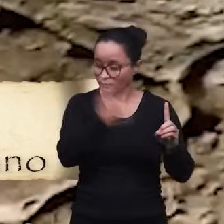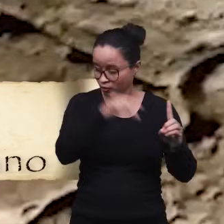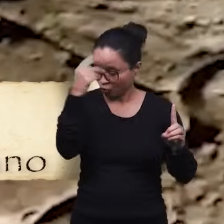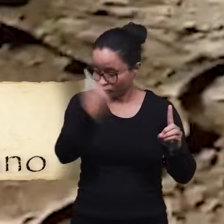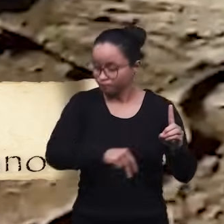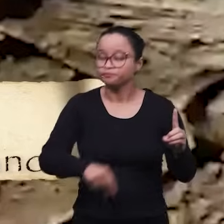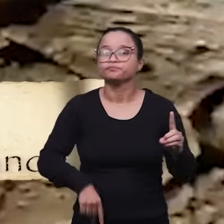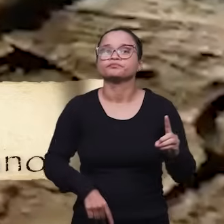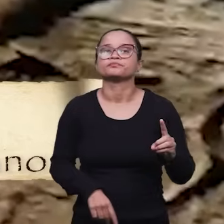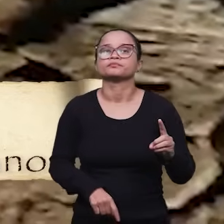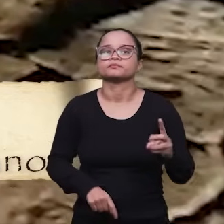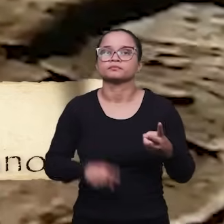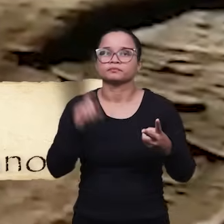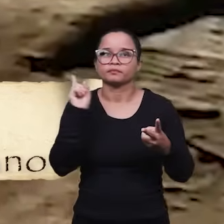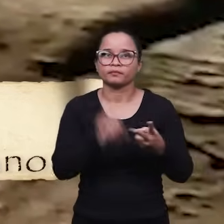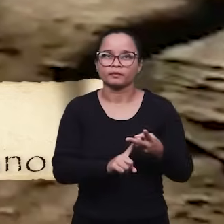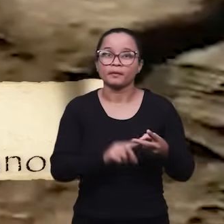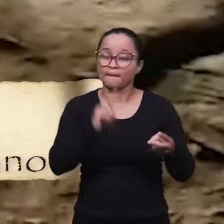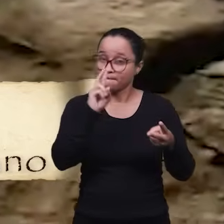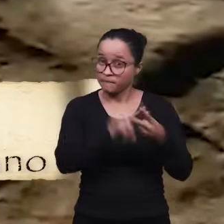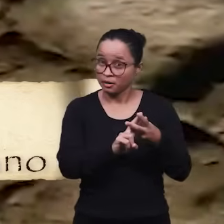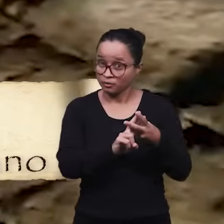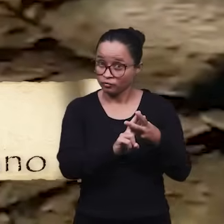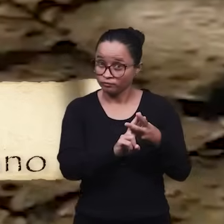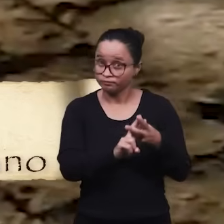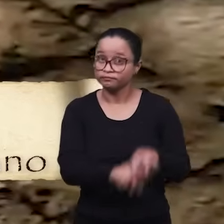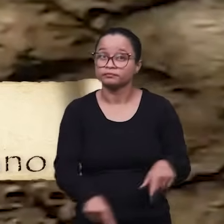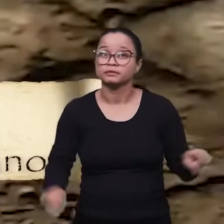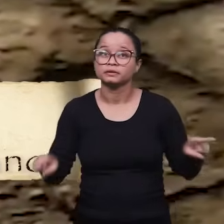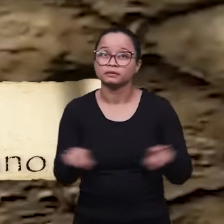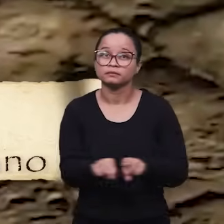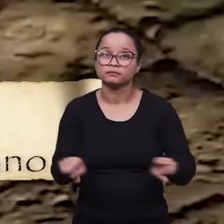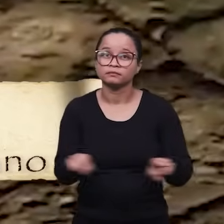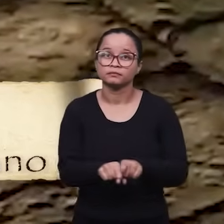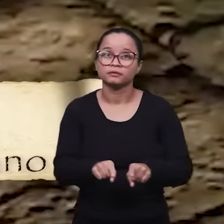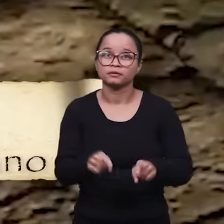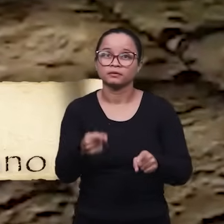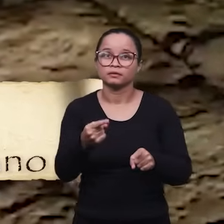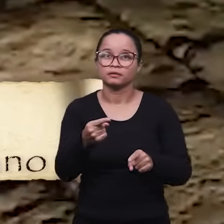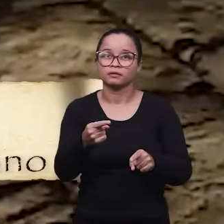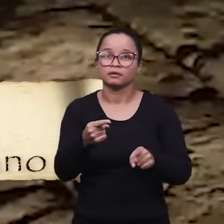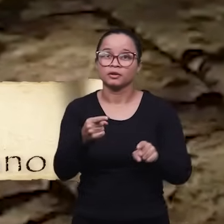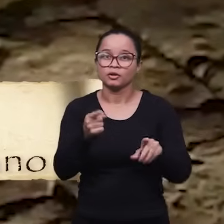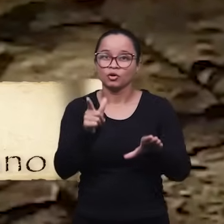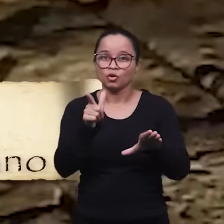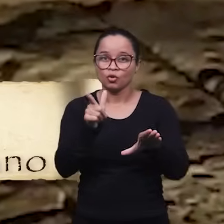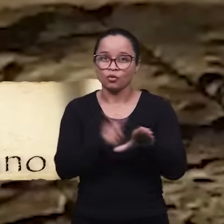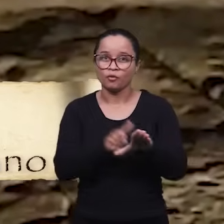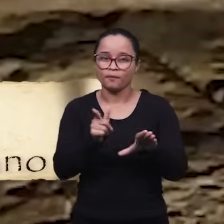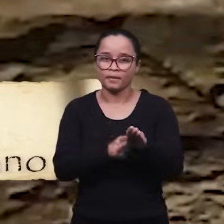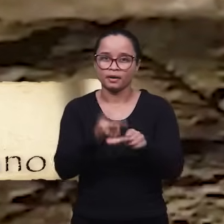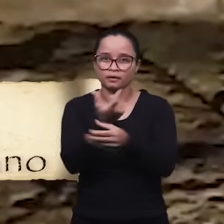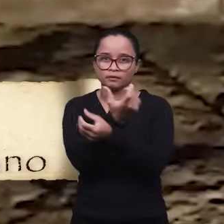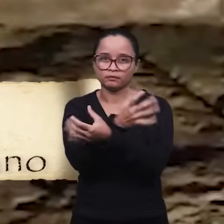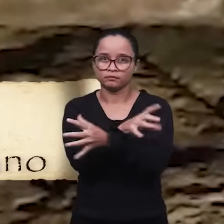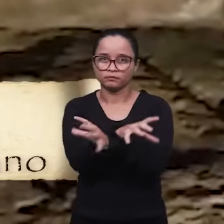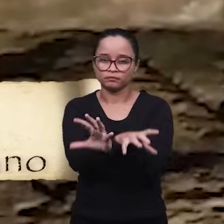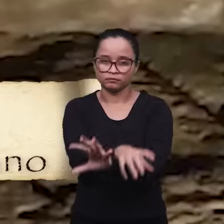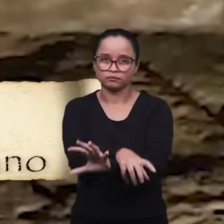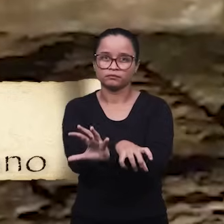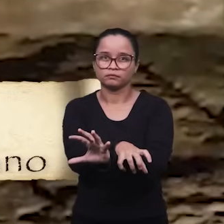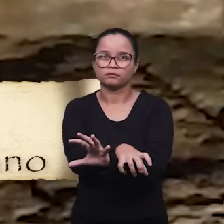açoitados, foram presos e amarraram os seus pés com